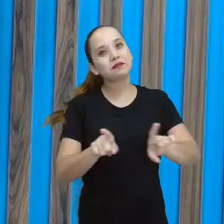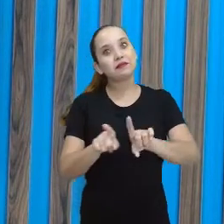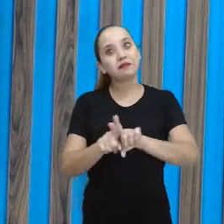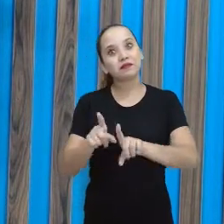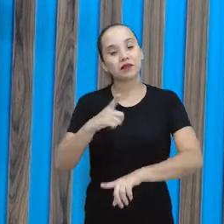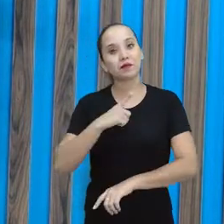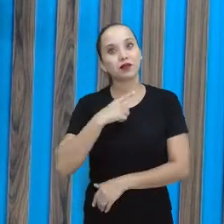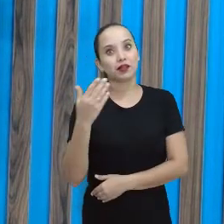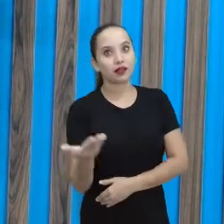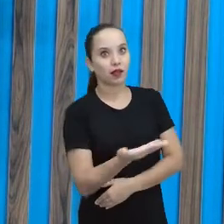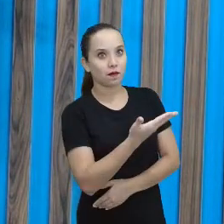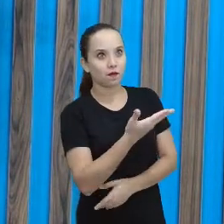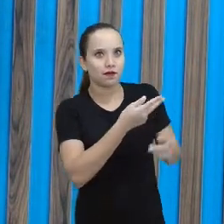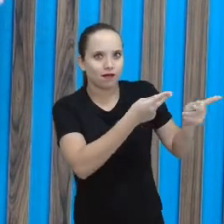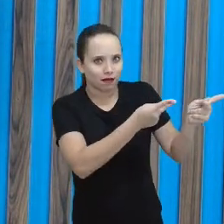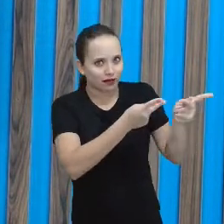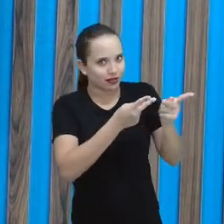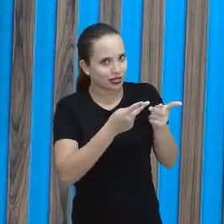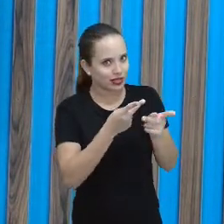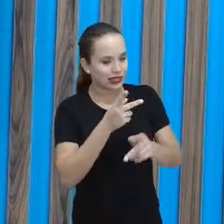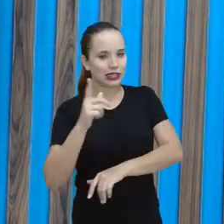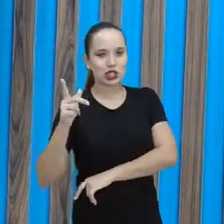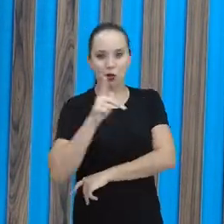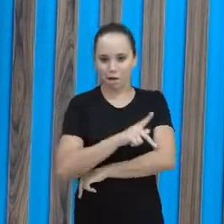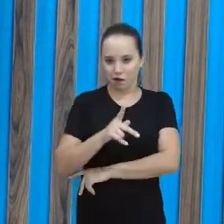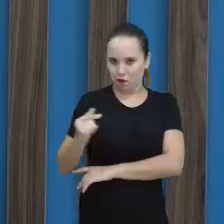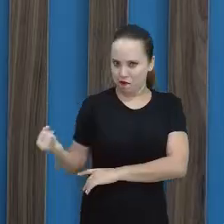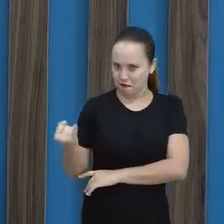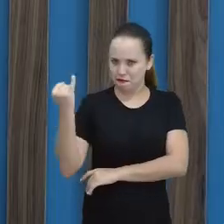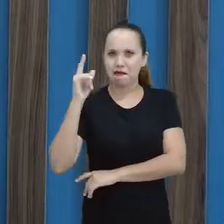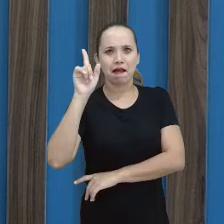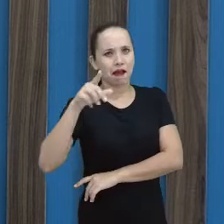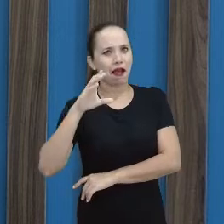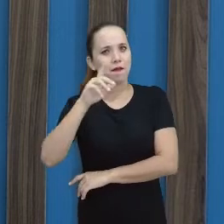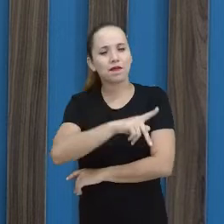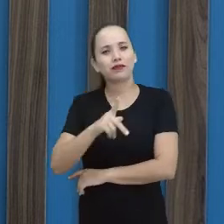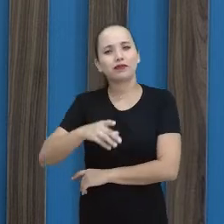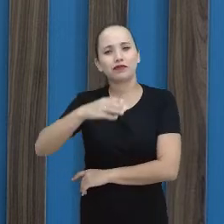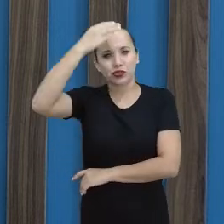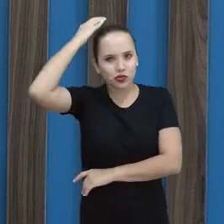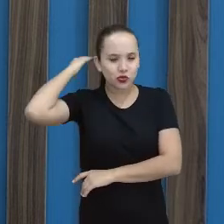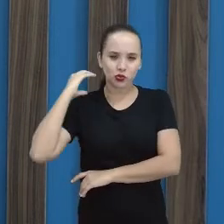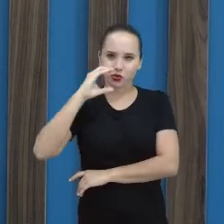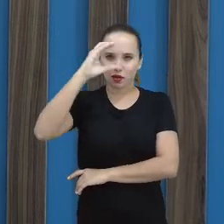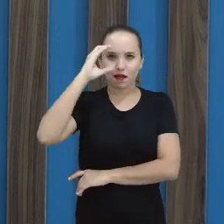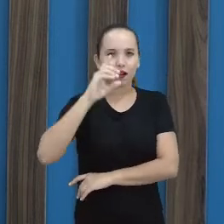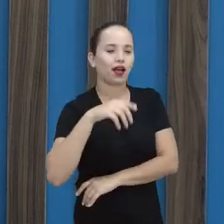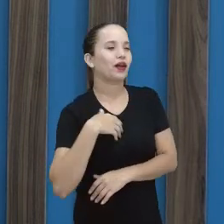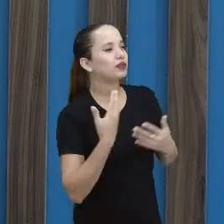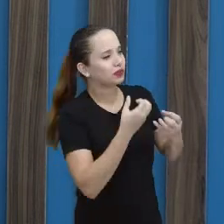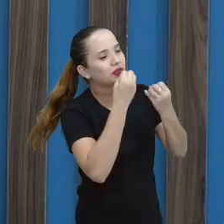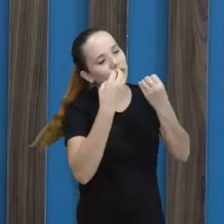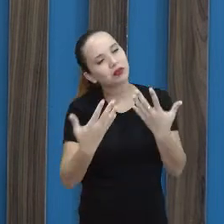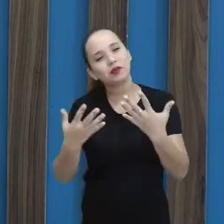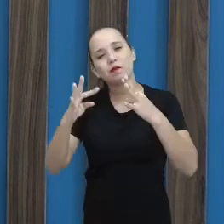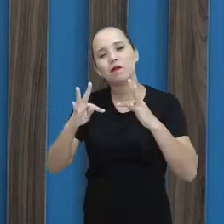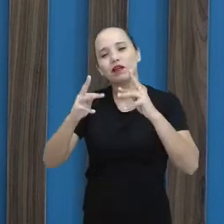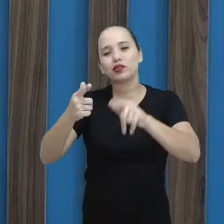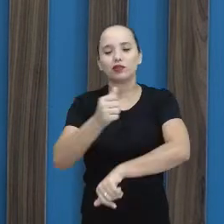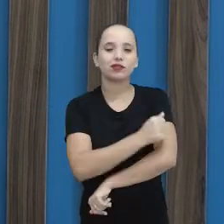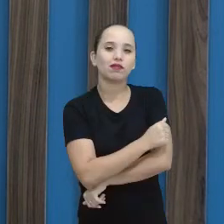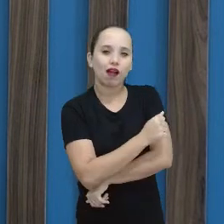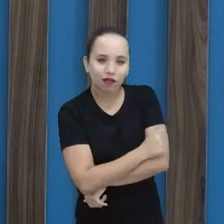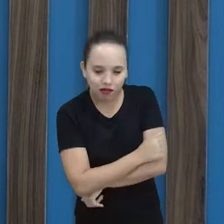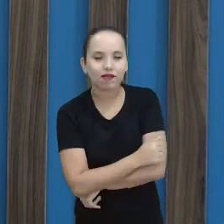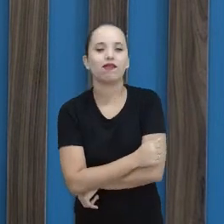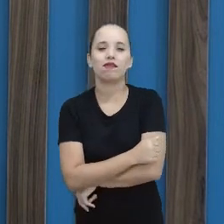hoje a nossa visita ilustre da professora Cláudia. Tudo bom, professora? Tudo bom, professora Carolina? Queridos alunos, queridos